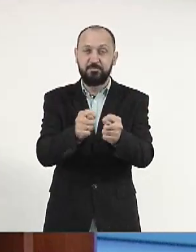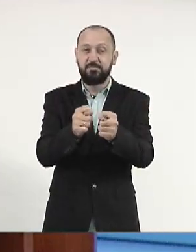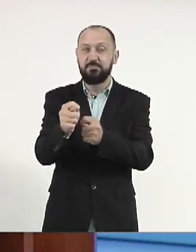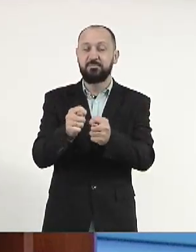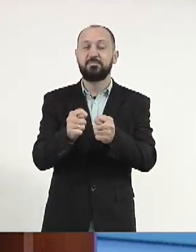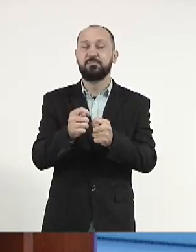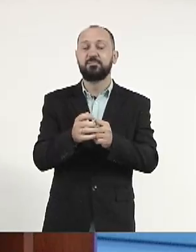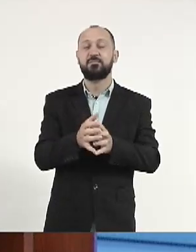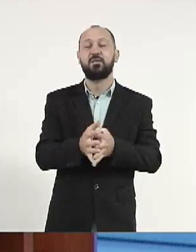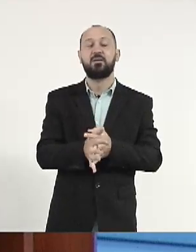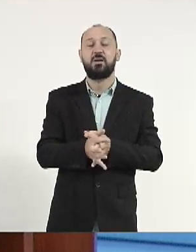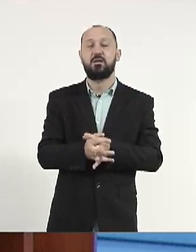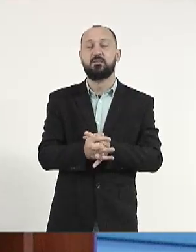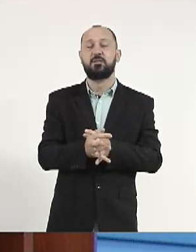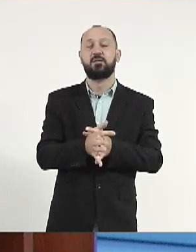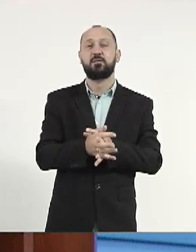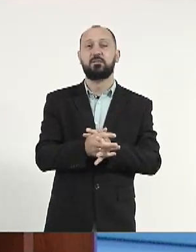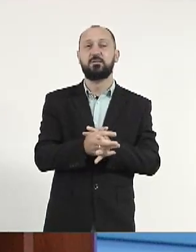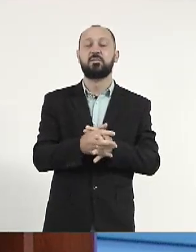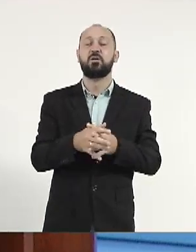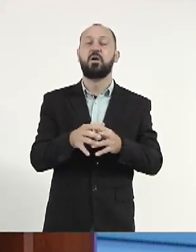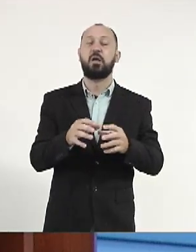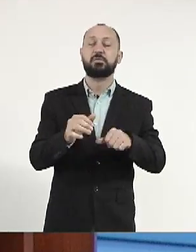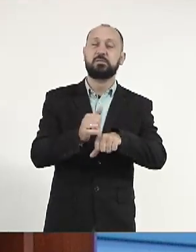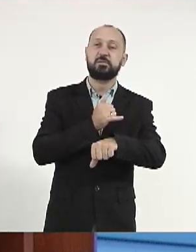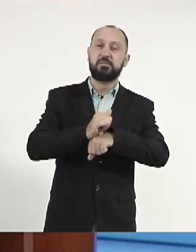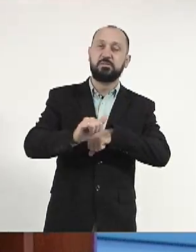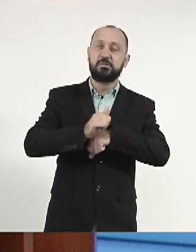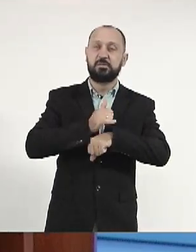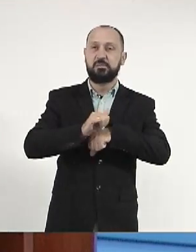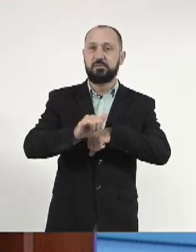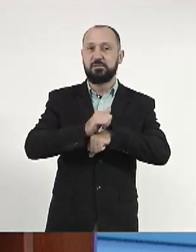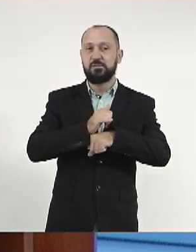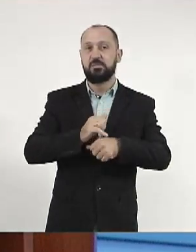muito bem, né, arquitetado.